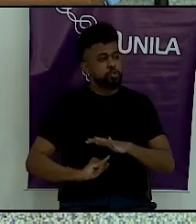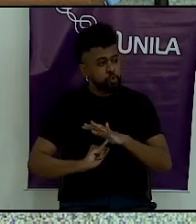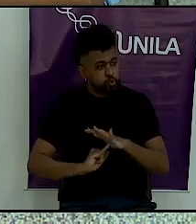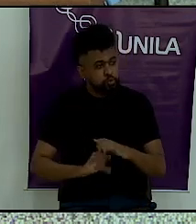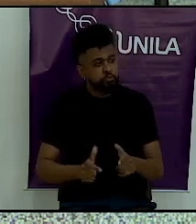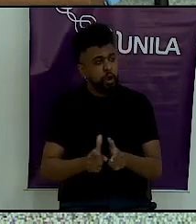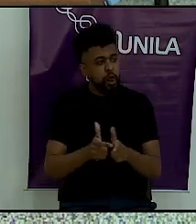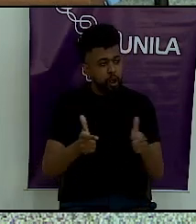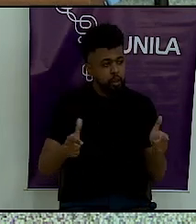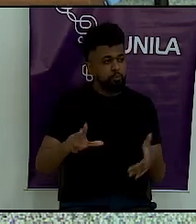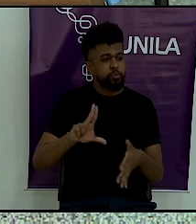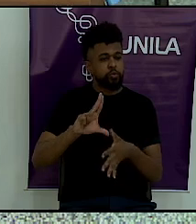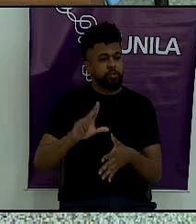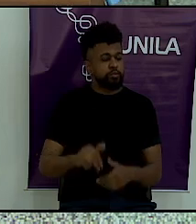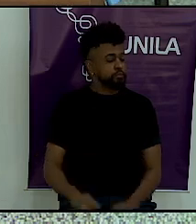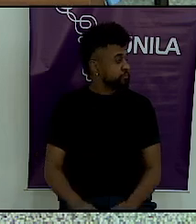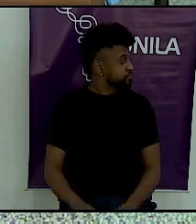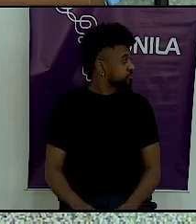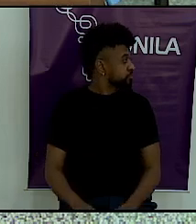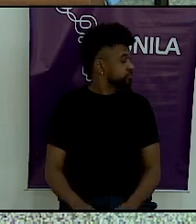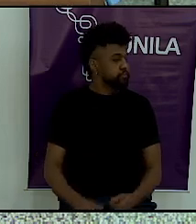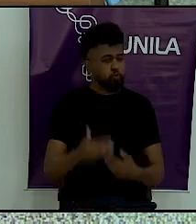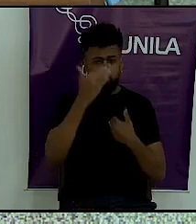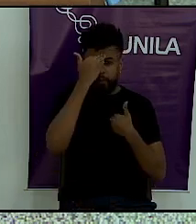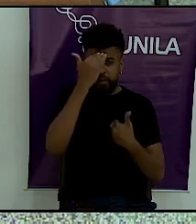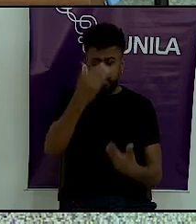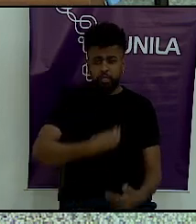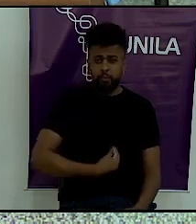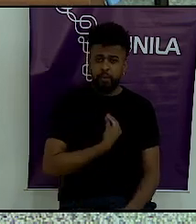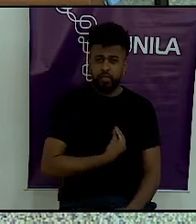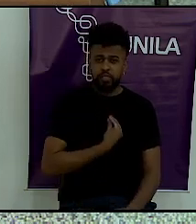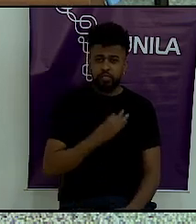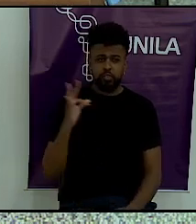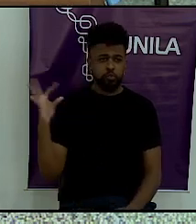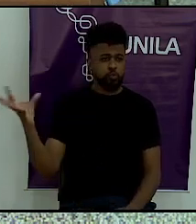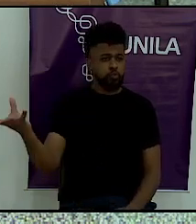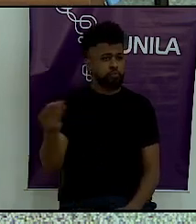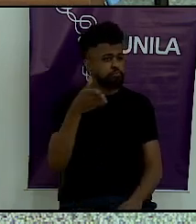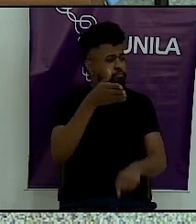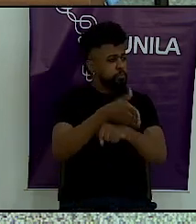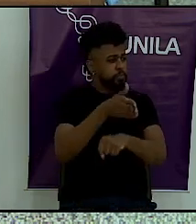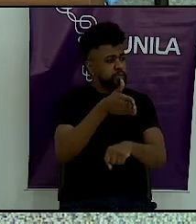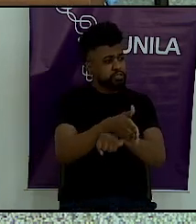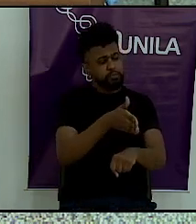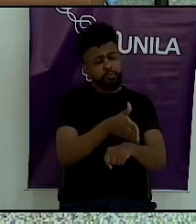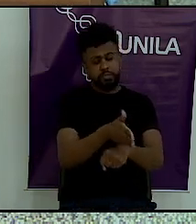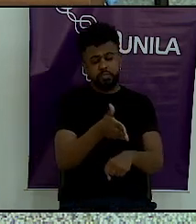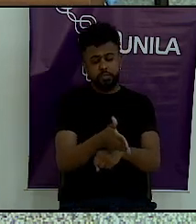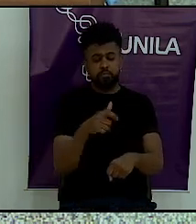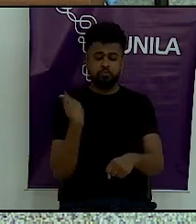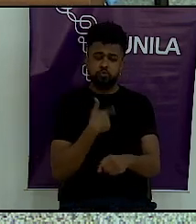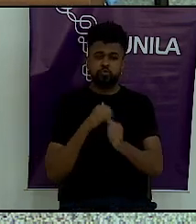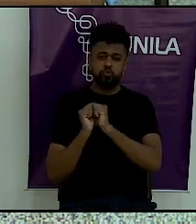e o crescimento da UNILA. Tá? Então, muito obrigada pela presença de vocês, pela participação, e